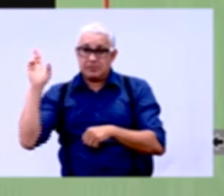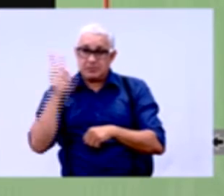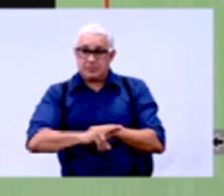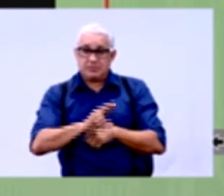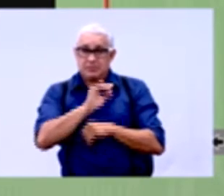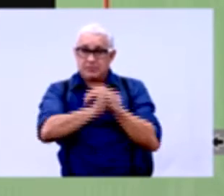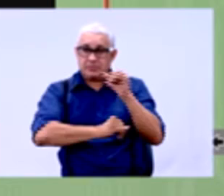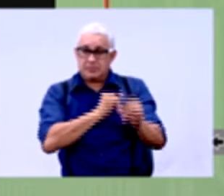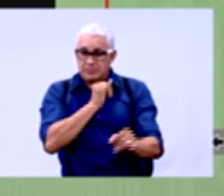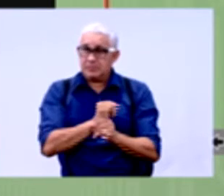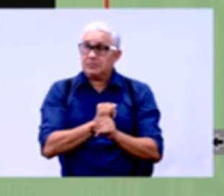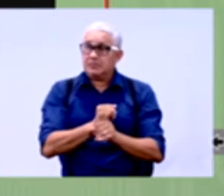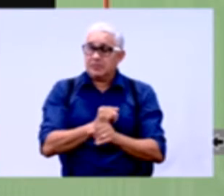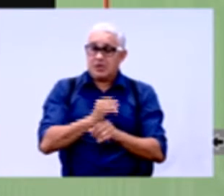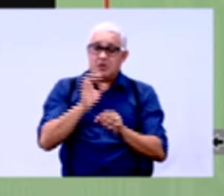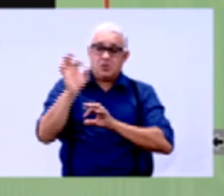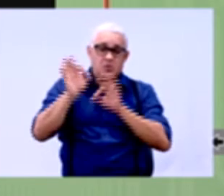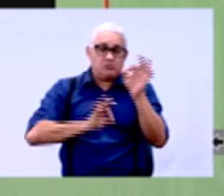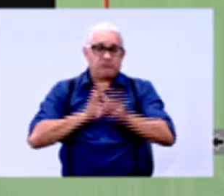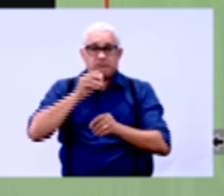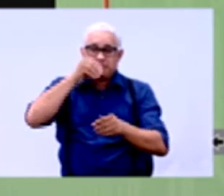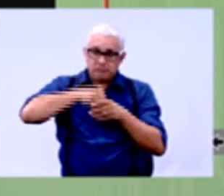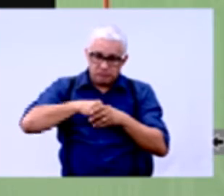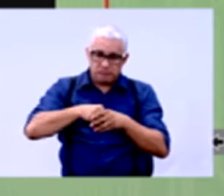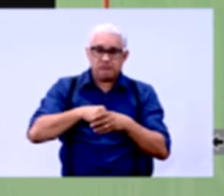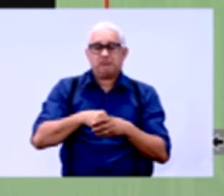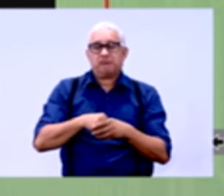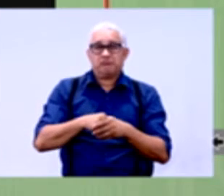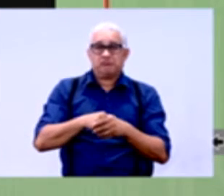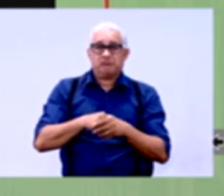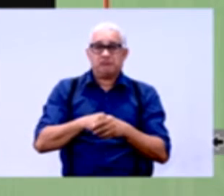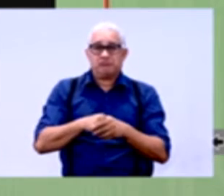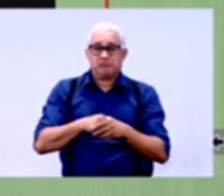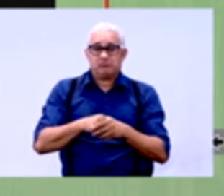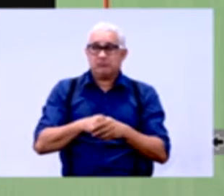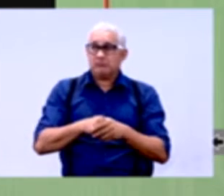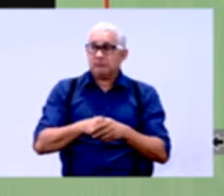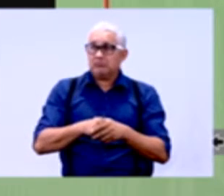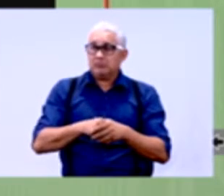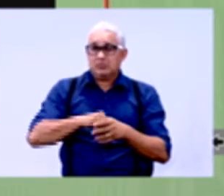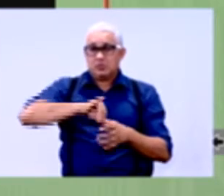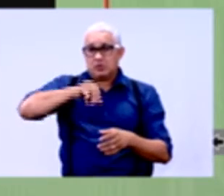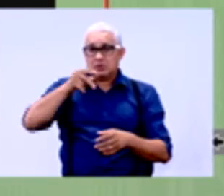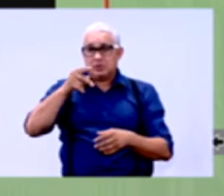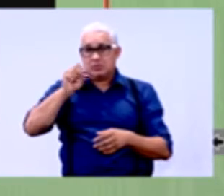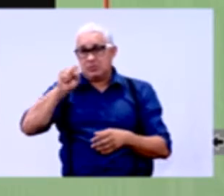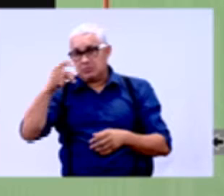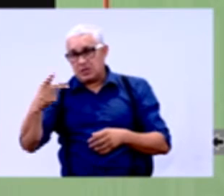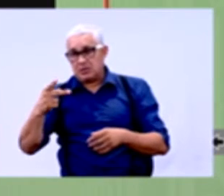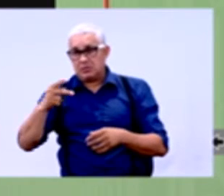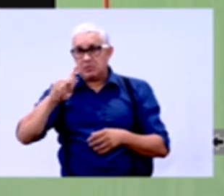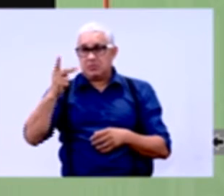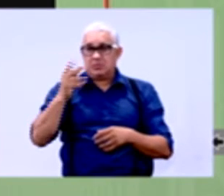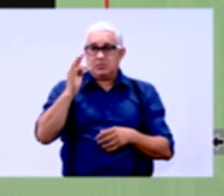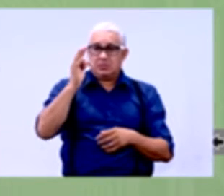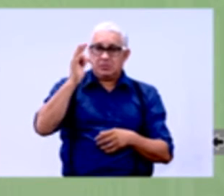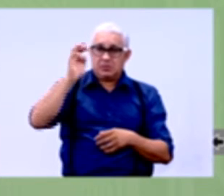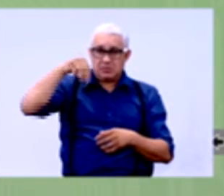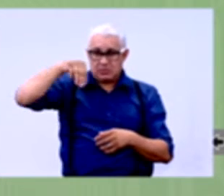navegador. Então aqui ele vai montar nessa página web aqui, ele monta uma página JSP, HTML como resposta.